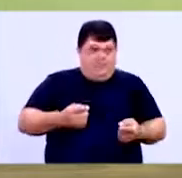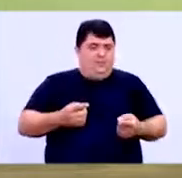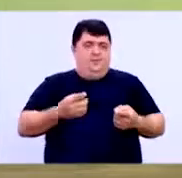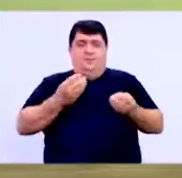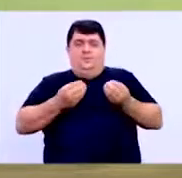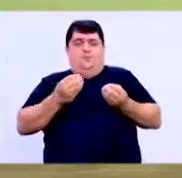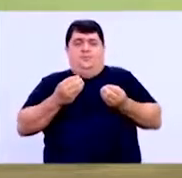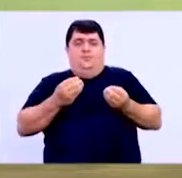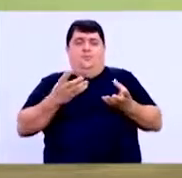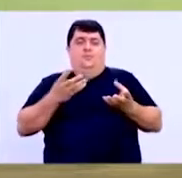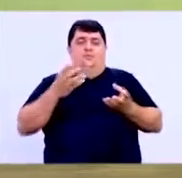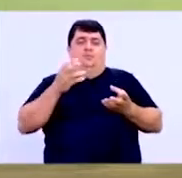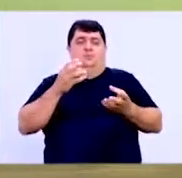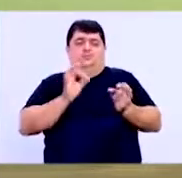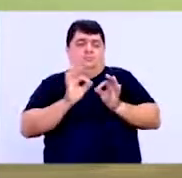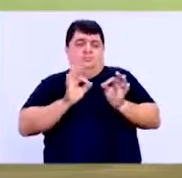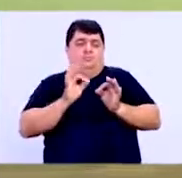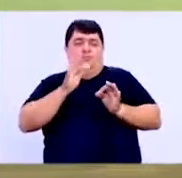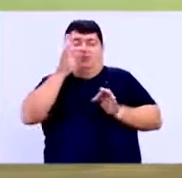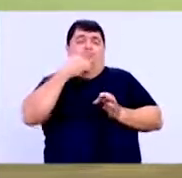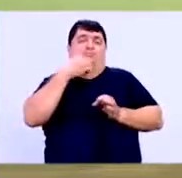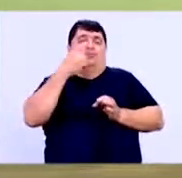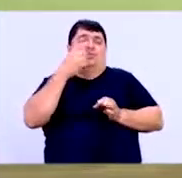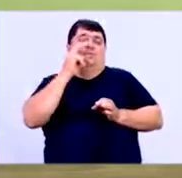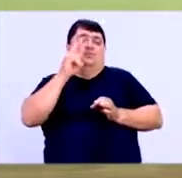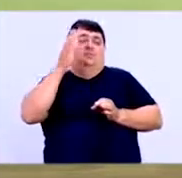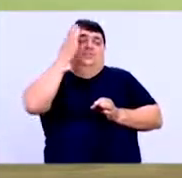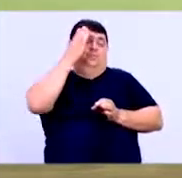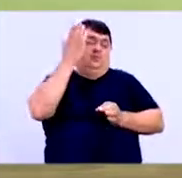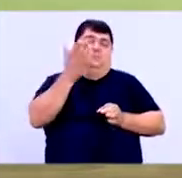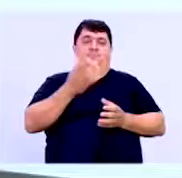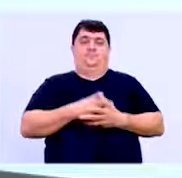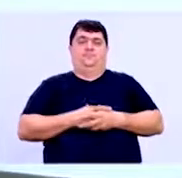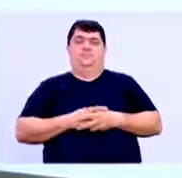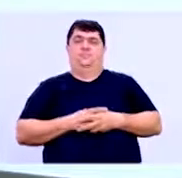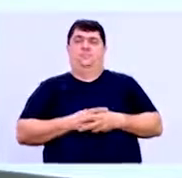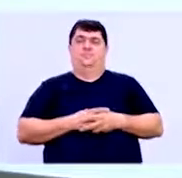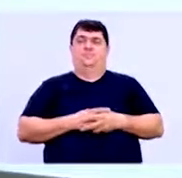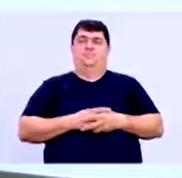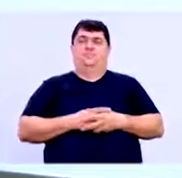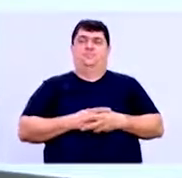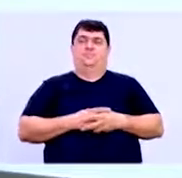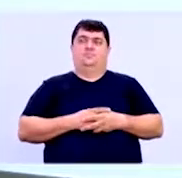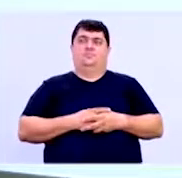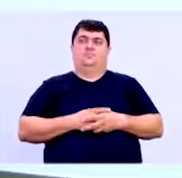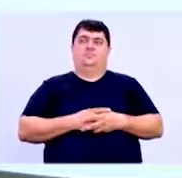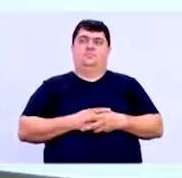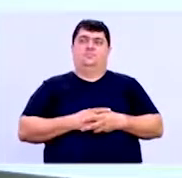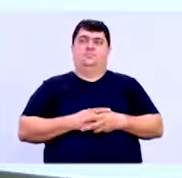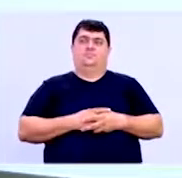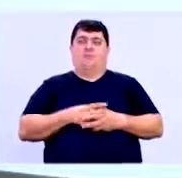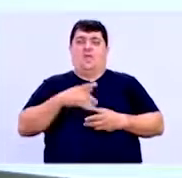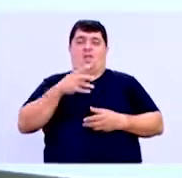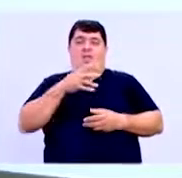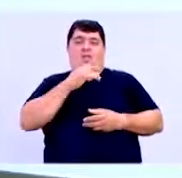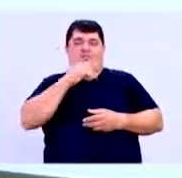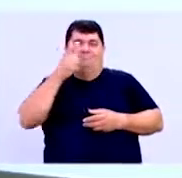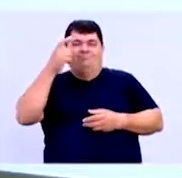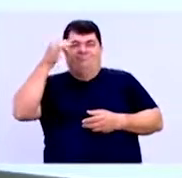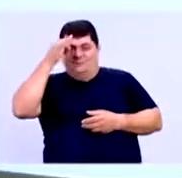como o futuro vai se comportar, né, professor? Excelente, eu acho que quando você falou do gado, essa forma, esse exemplo,